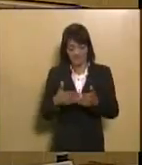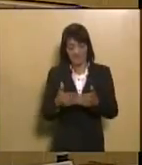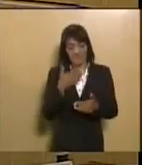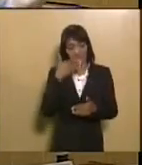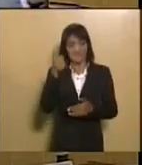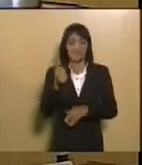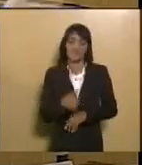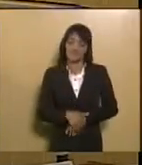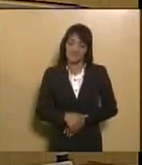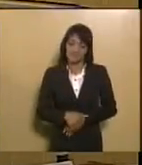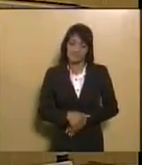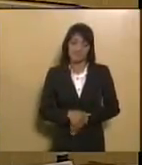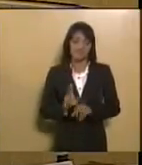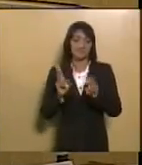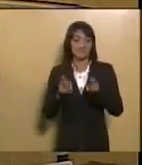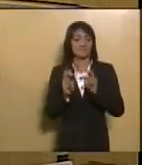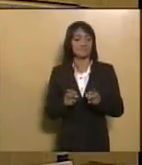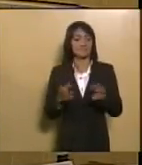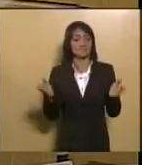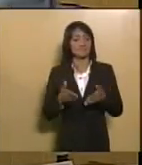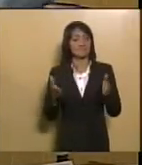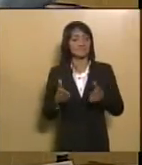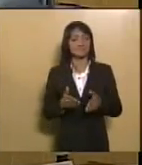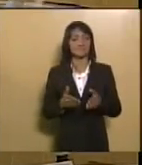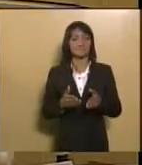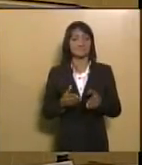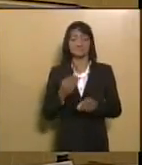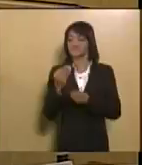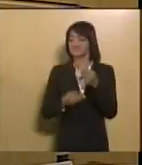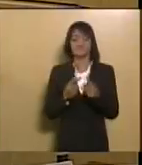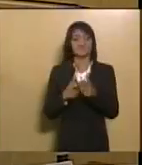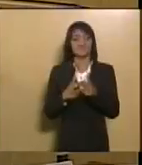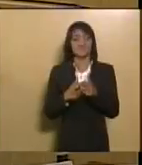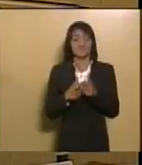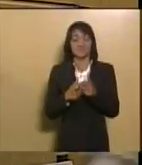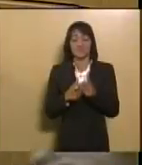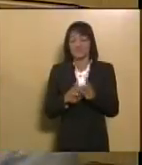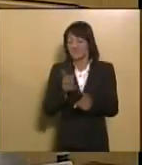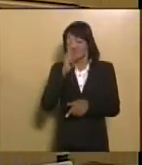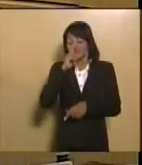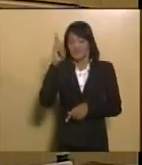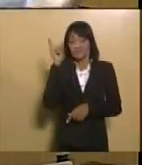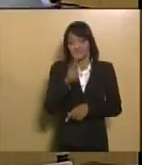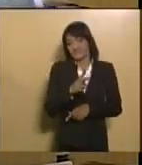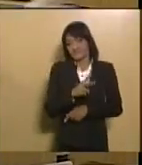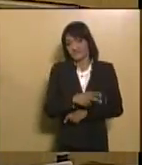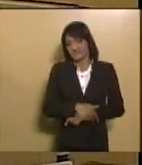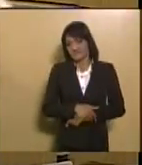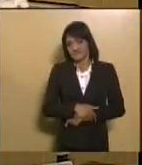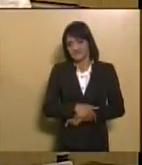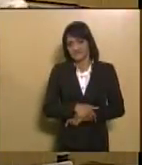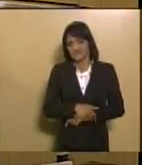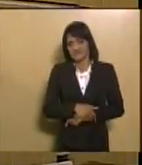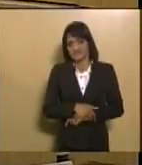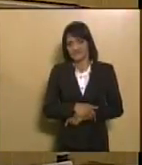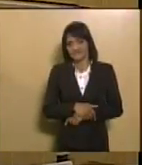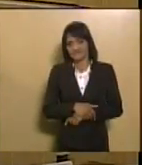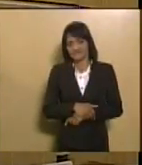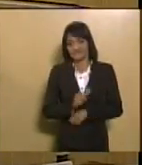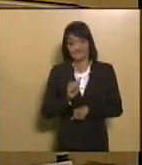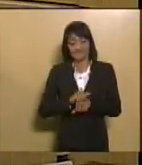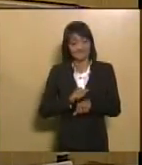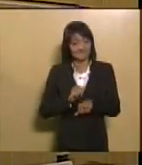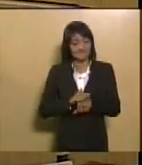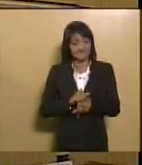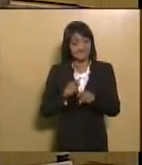nós percebemos, a Fundação Hospitalar de Saúde, com um rombo estratosférico. Então, se foi falta de gestão, ele também tem o direito e